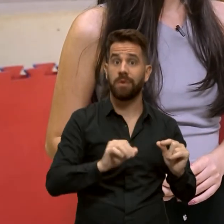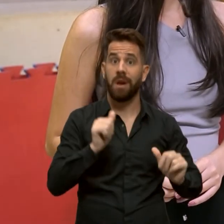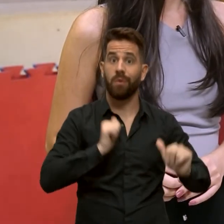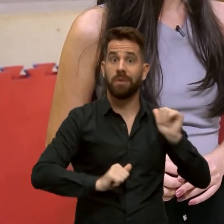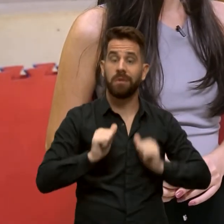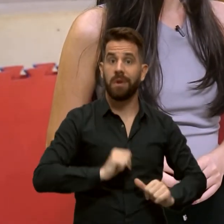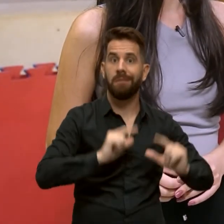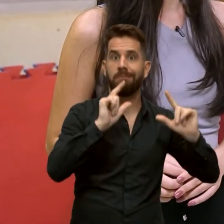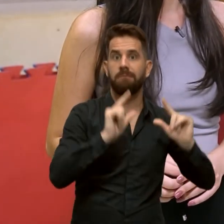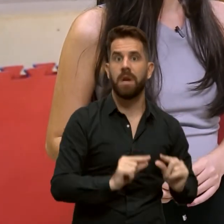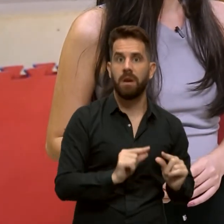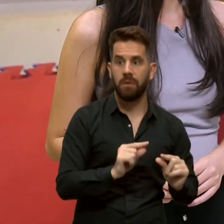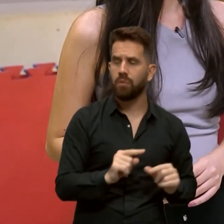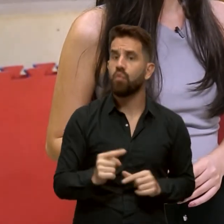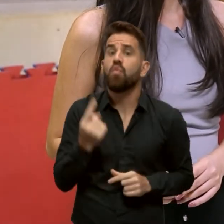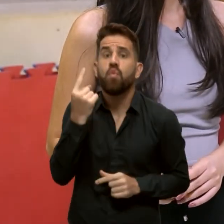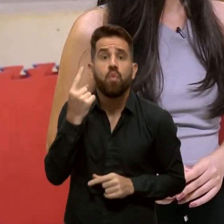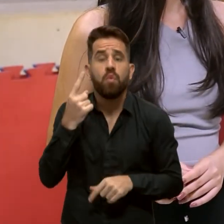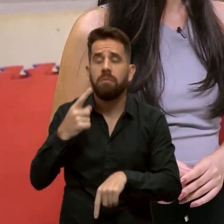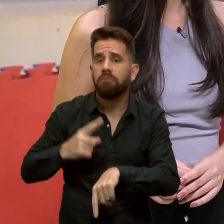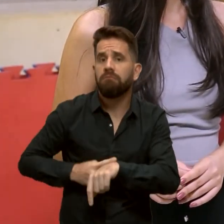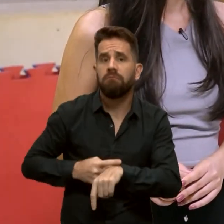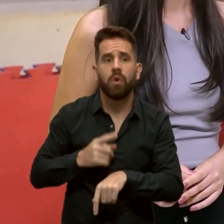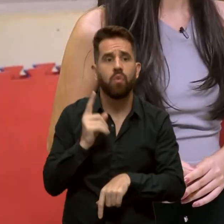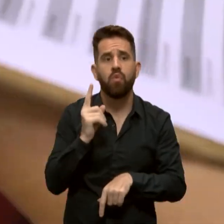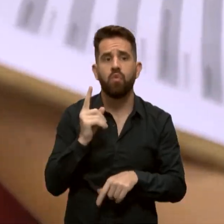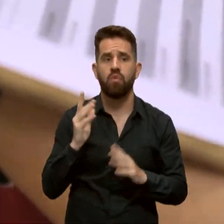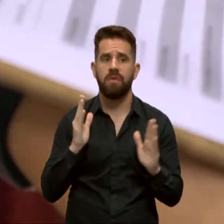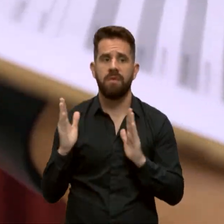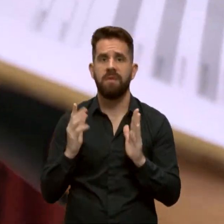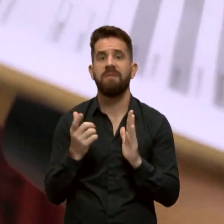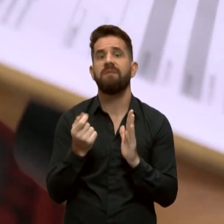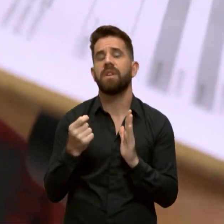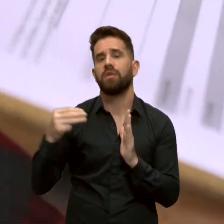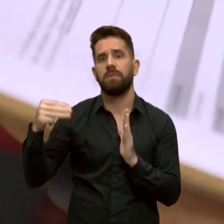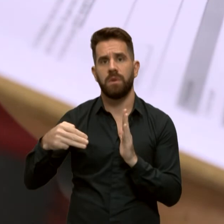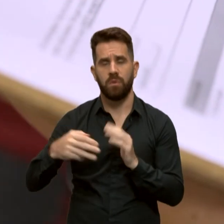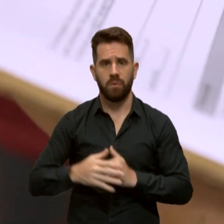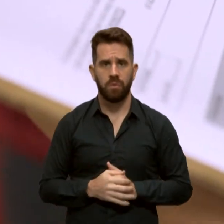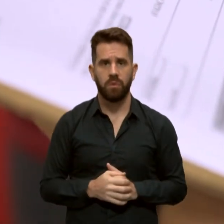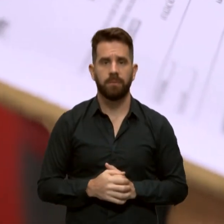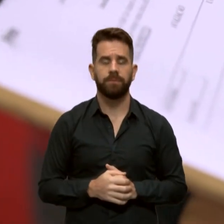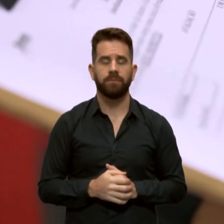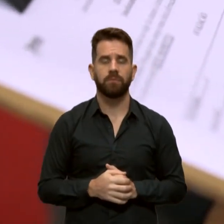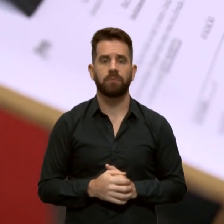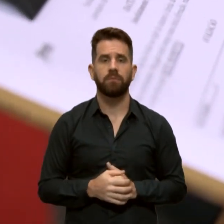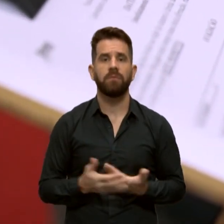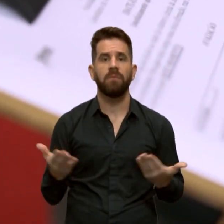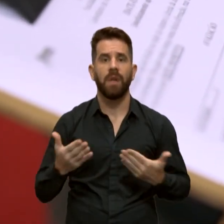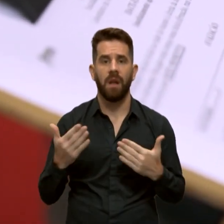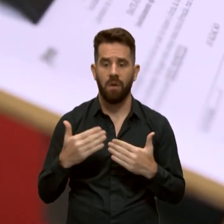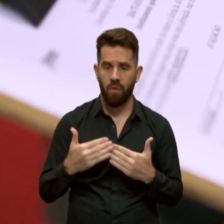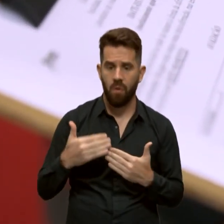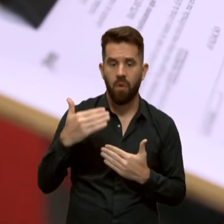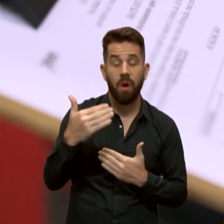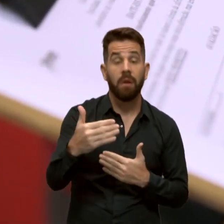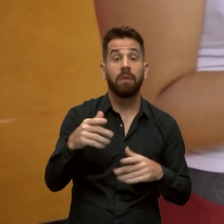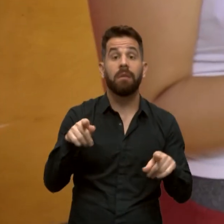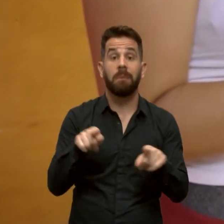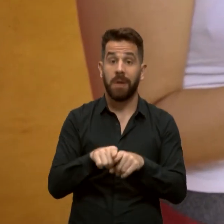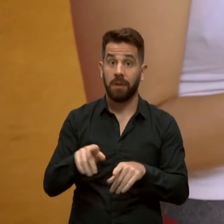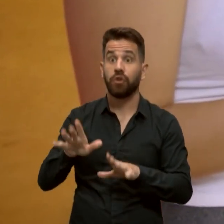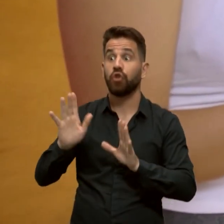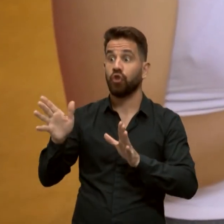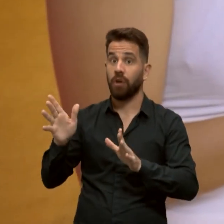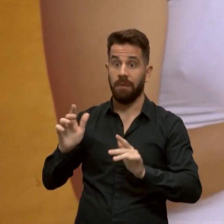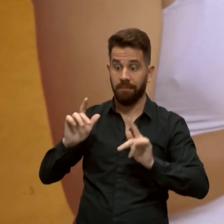esse efeito a nível de ansiedade. O próximo passo agora é identificar o tempo desse efeito de redução